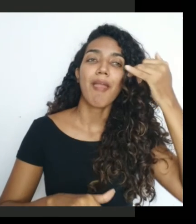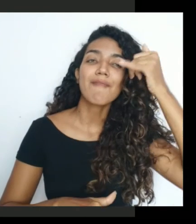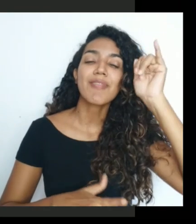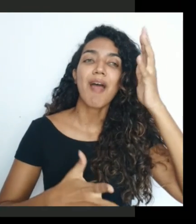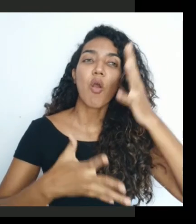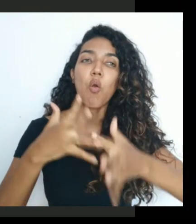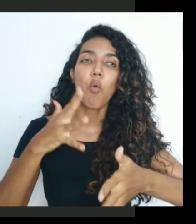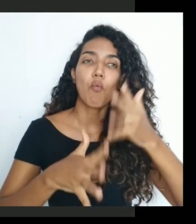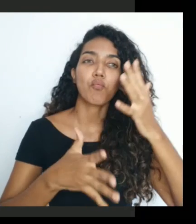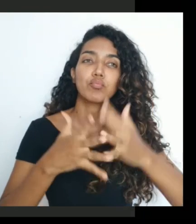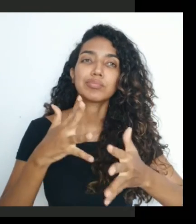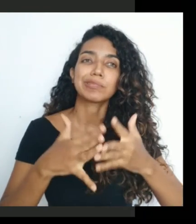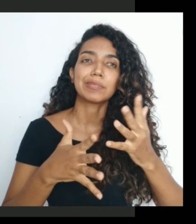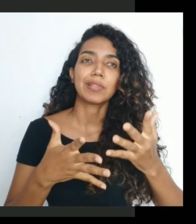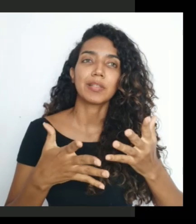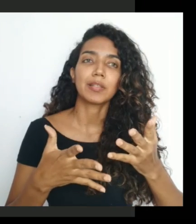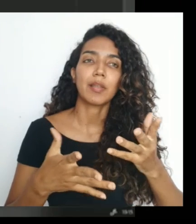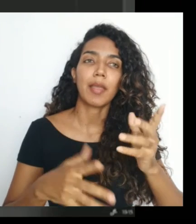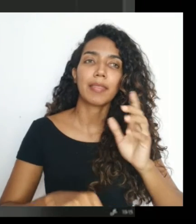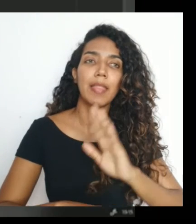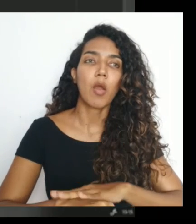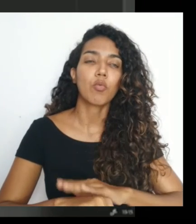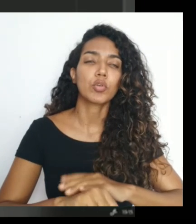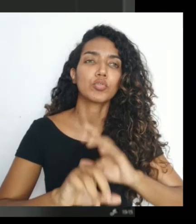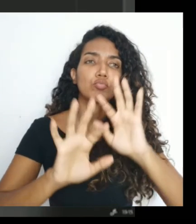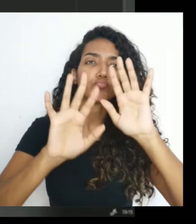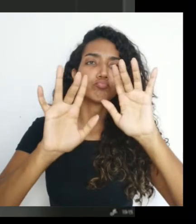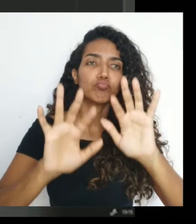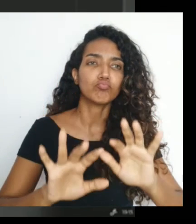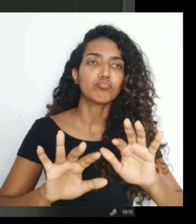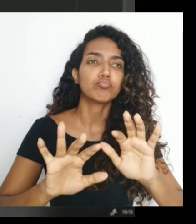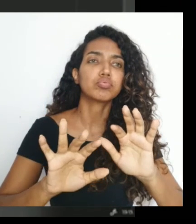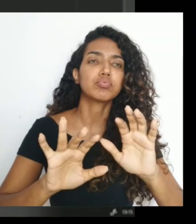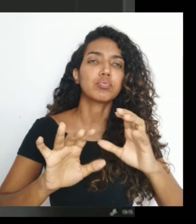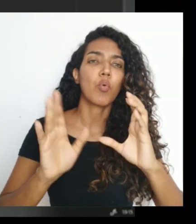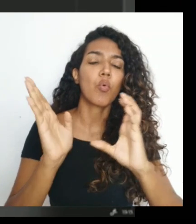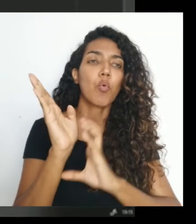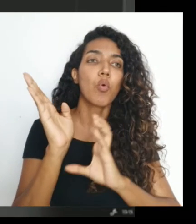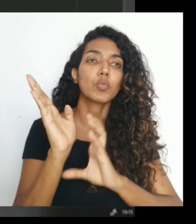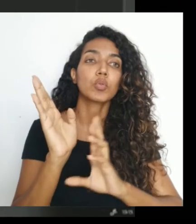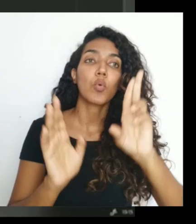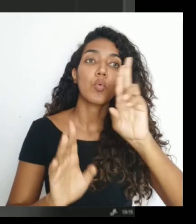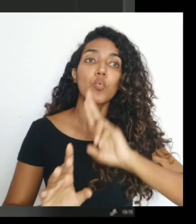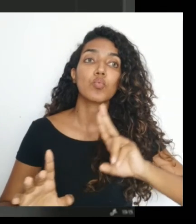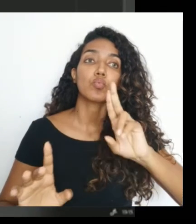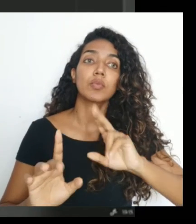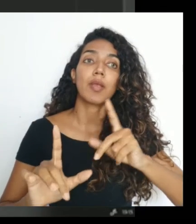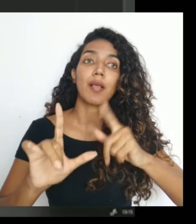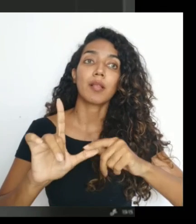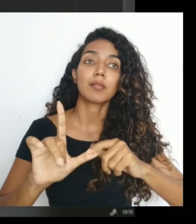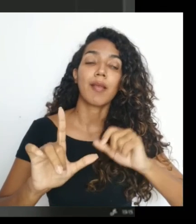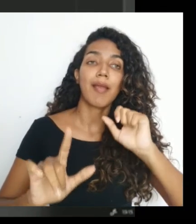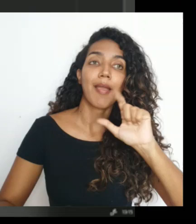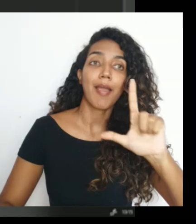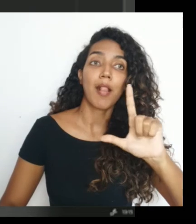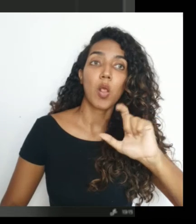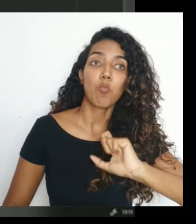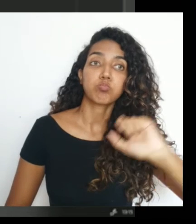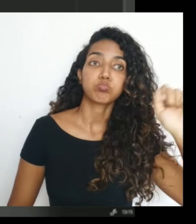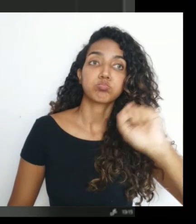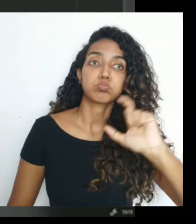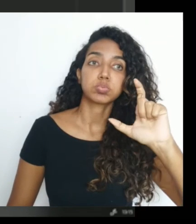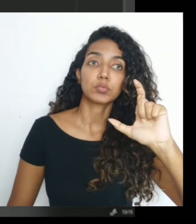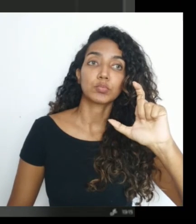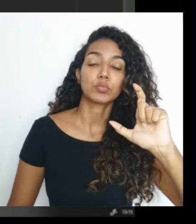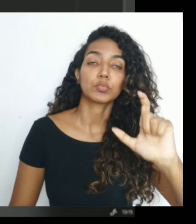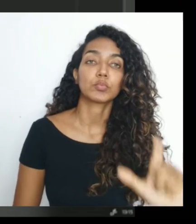durante o desenvolvimento. Então sempre uso um literal maiúsculo no final. Eu peguei esses dois números grandes, o byte, um cara representado em